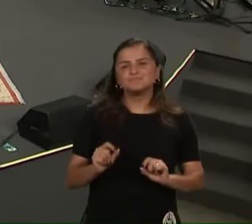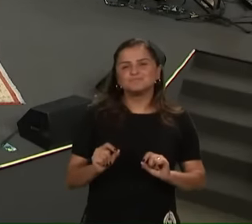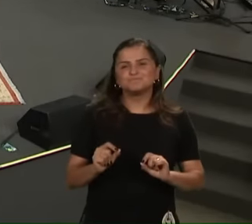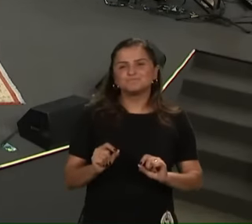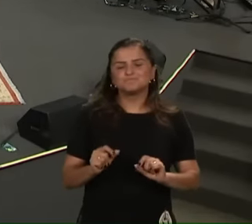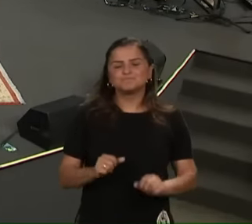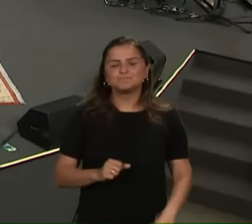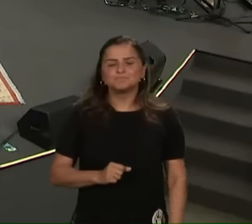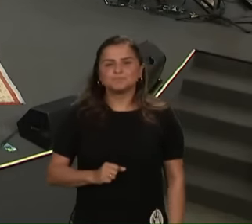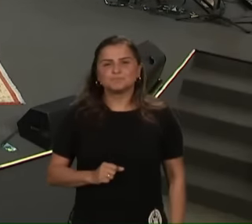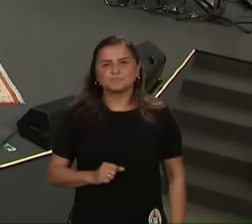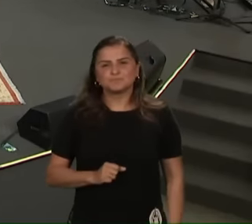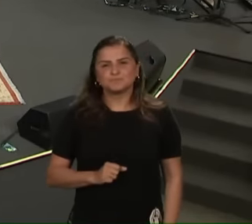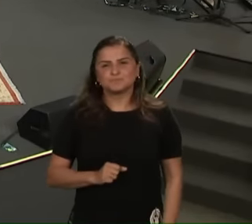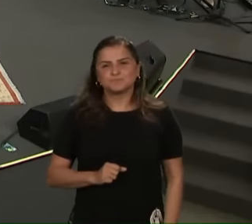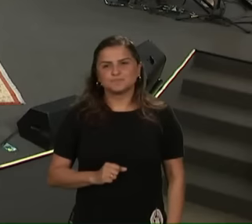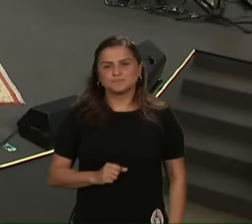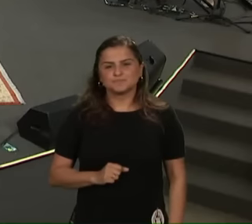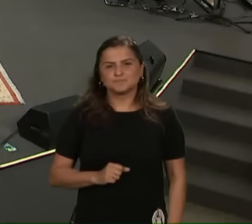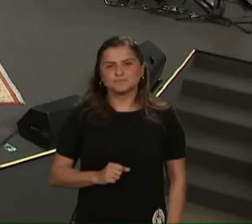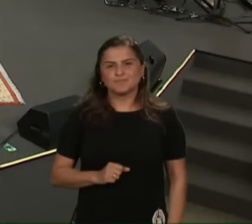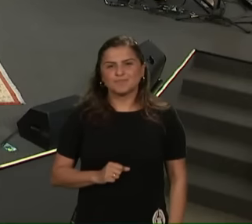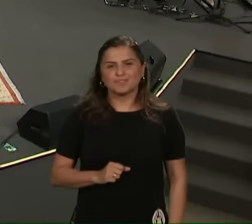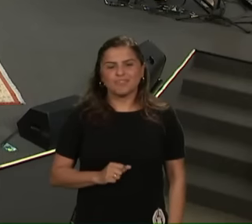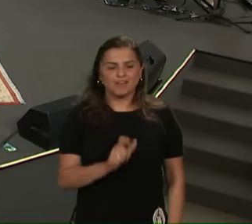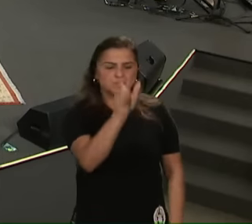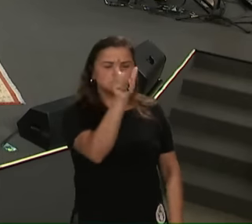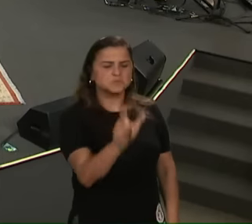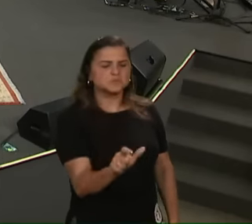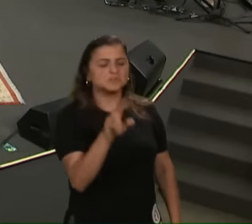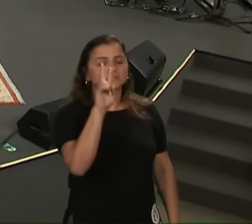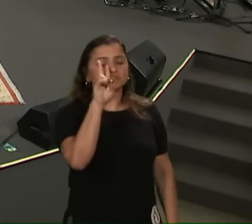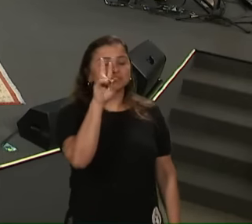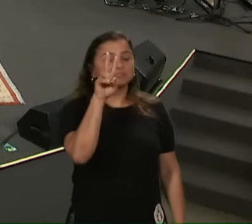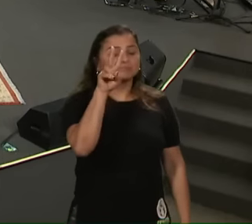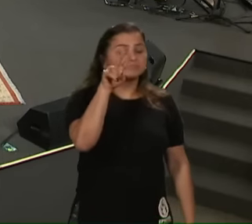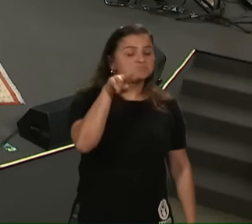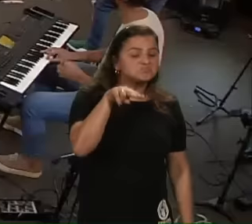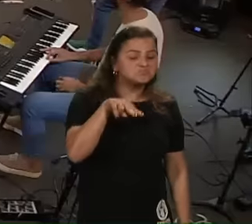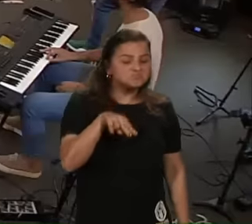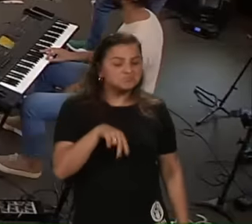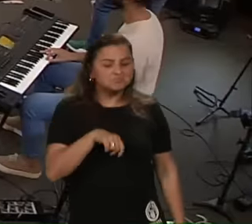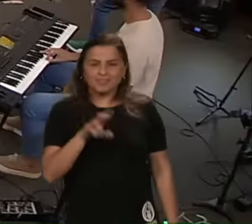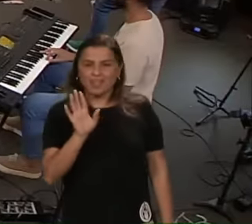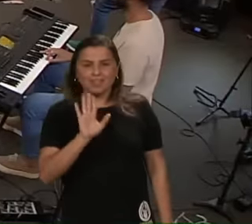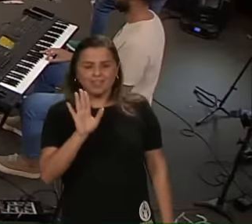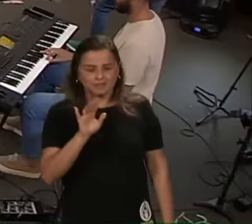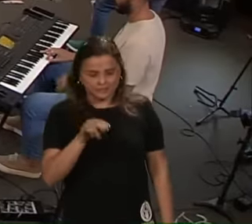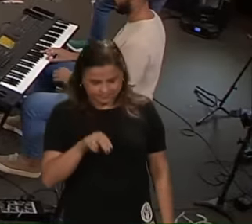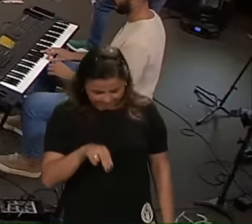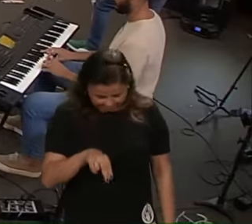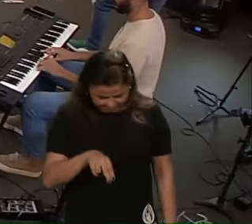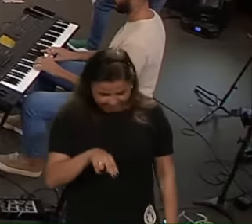nunca olhamos de cima para baixo. Sempre de baixo para